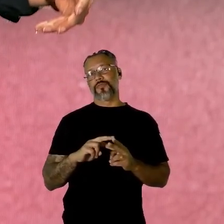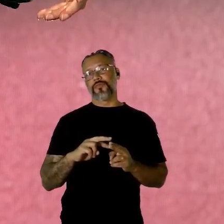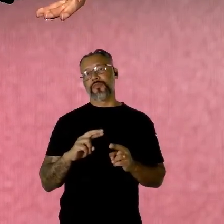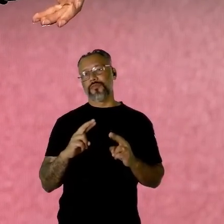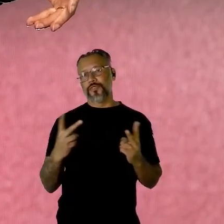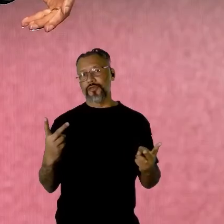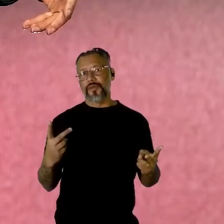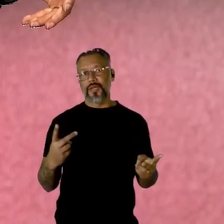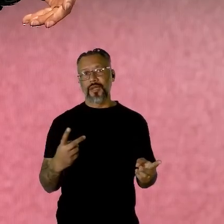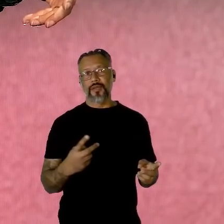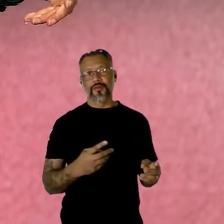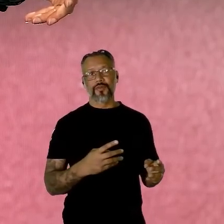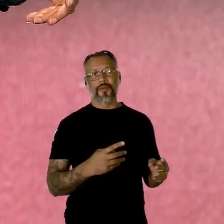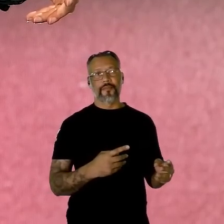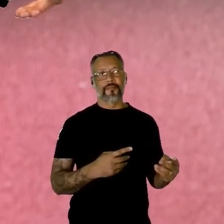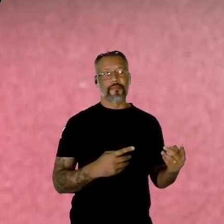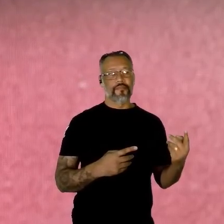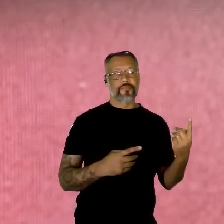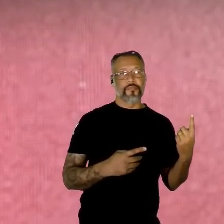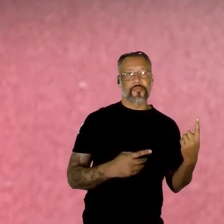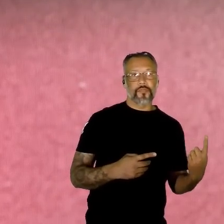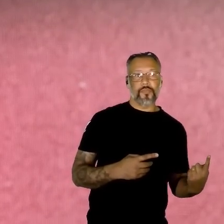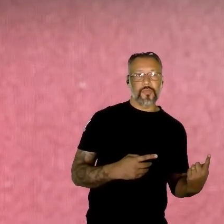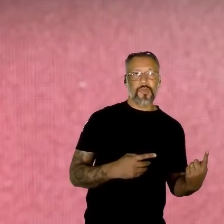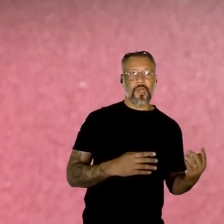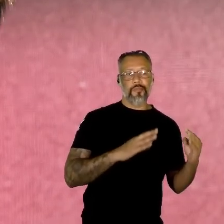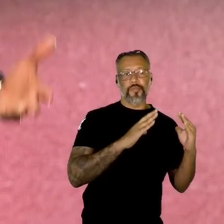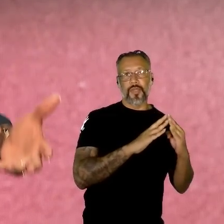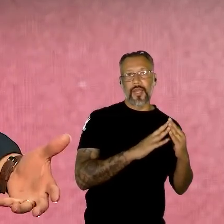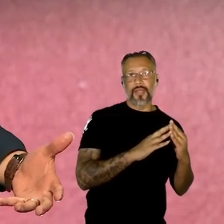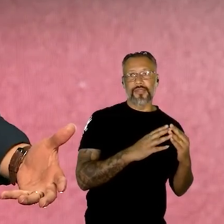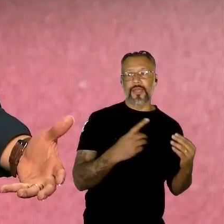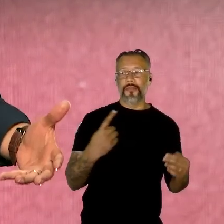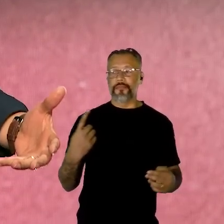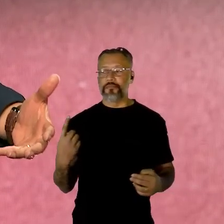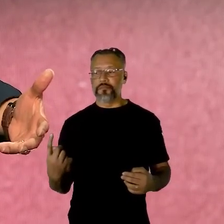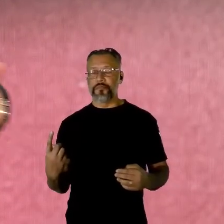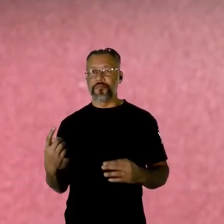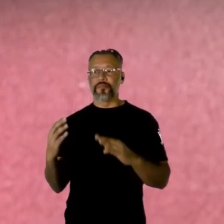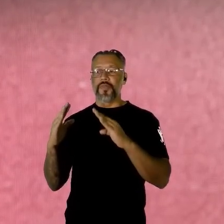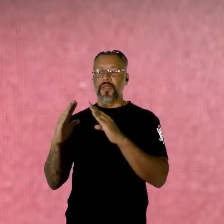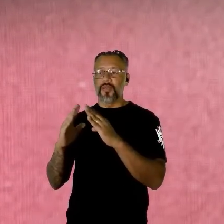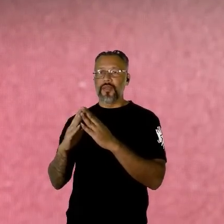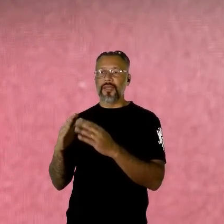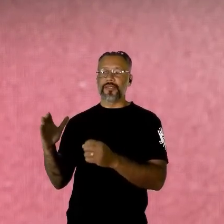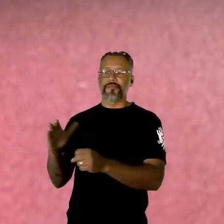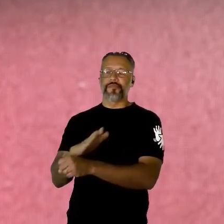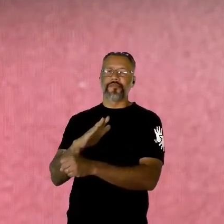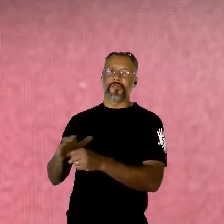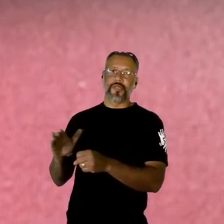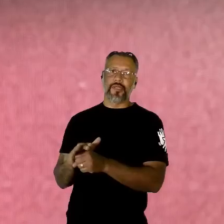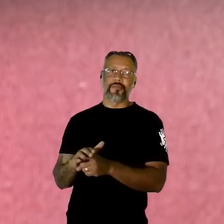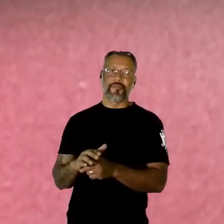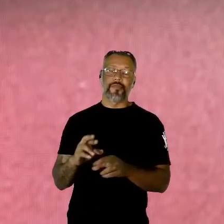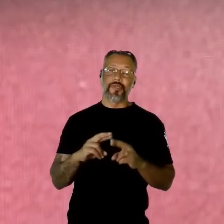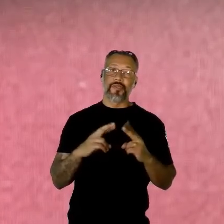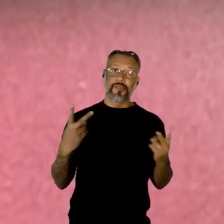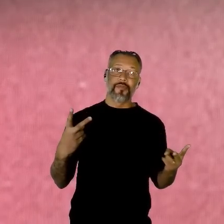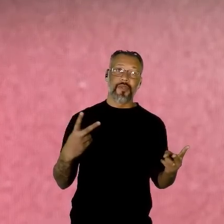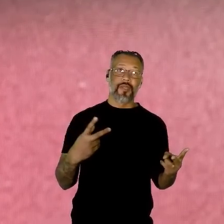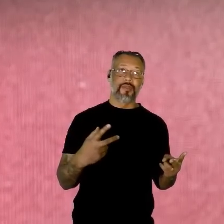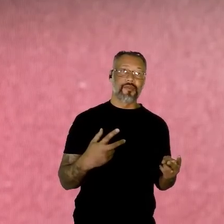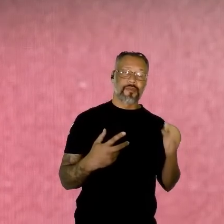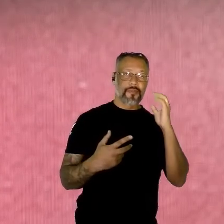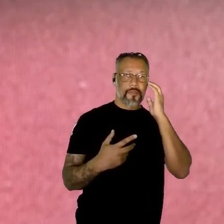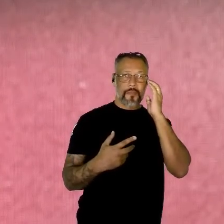e ser templo cheio existe uma diferença entre ser um cristão e ser um cristão cheio é por isso que Paulo fala